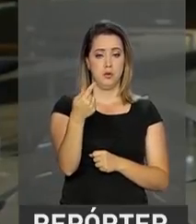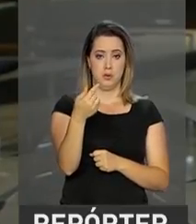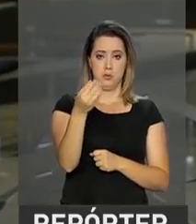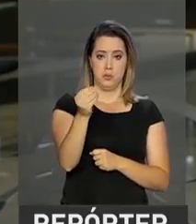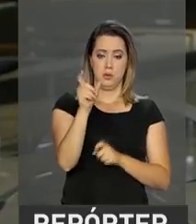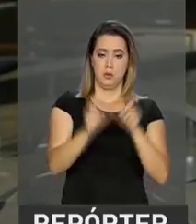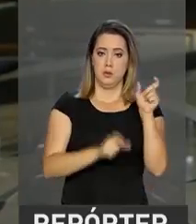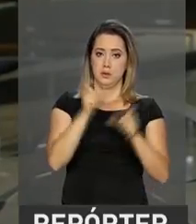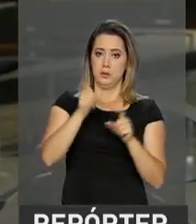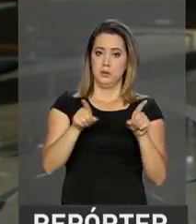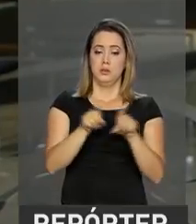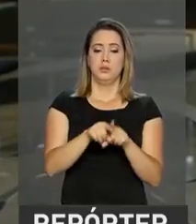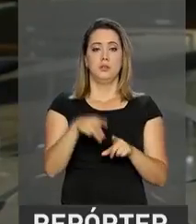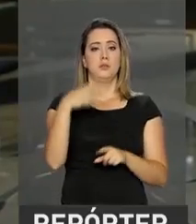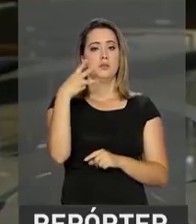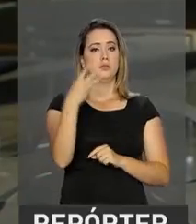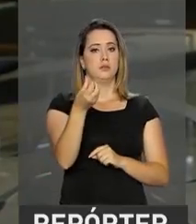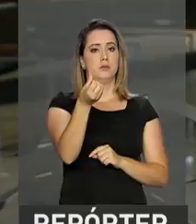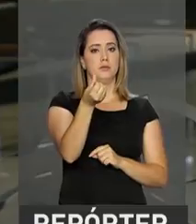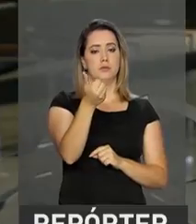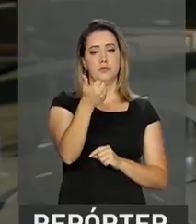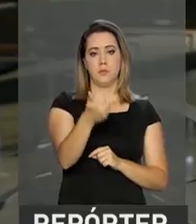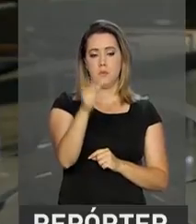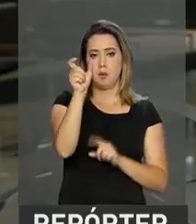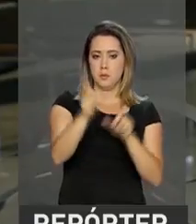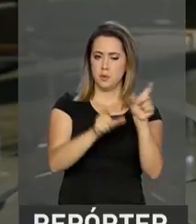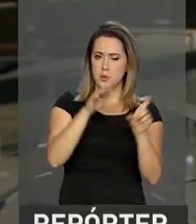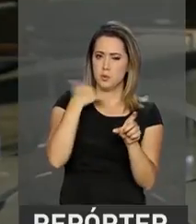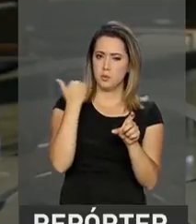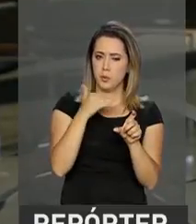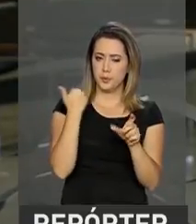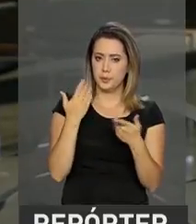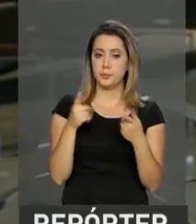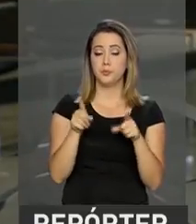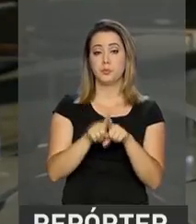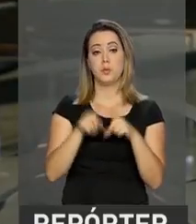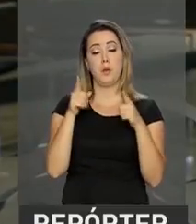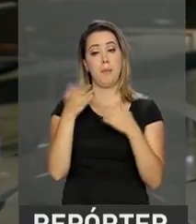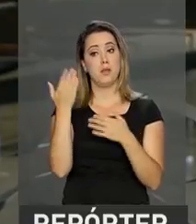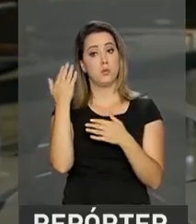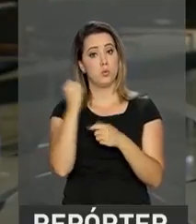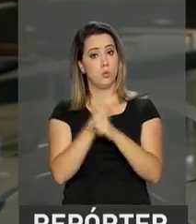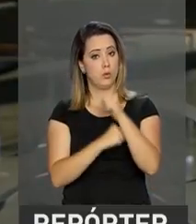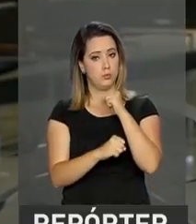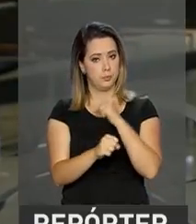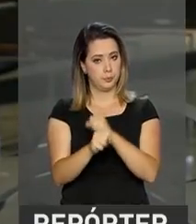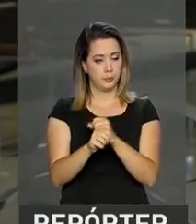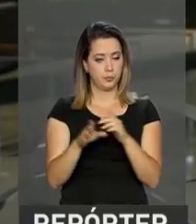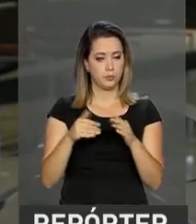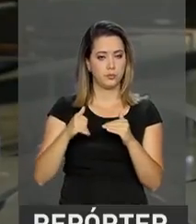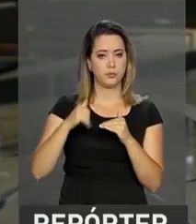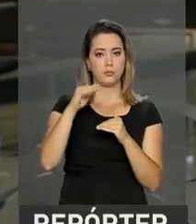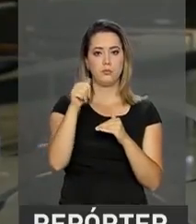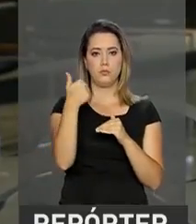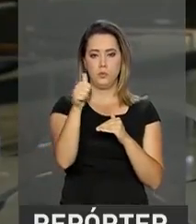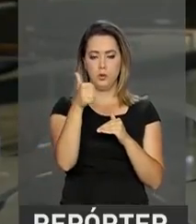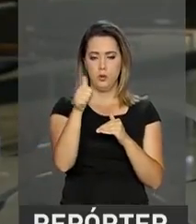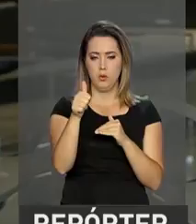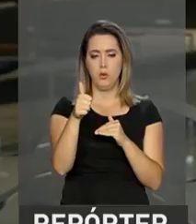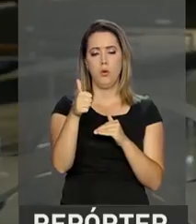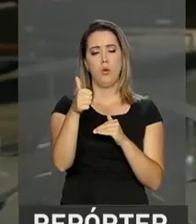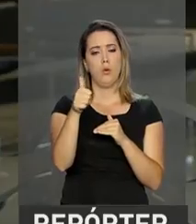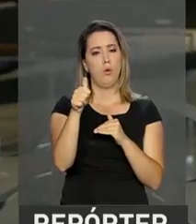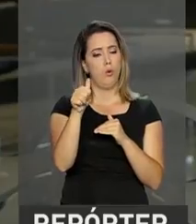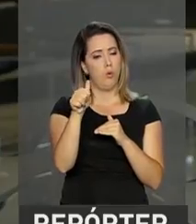361 mortes até o dia 28 de agosto no mesmo período do ano passado foram registrados 11 mil e